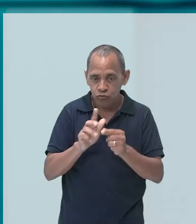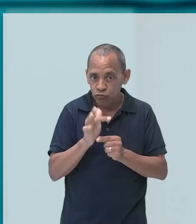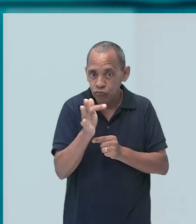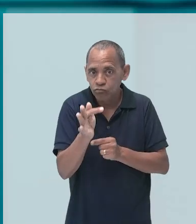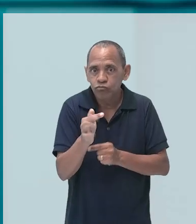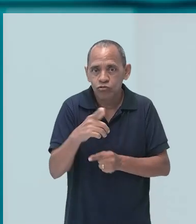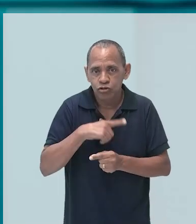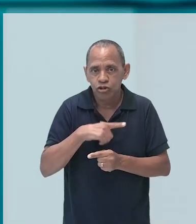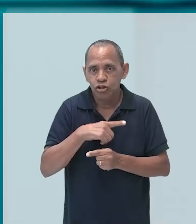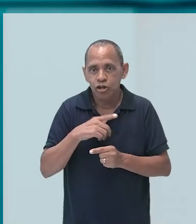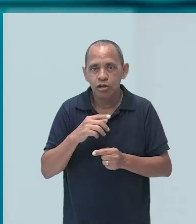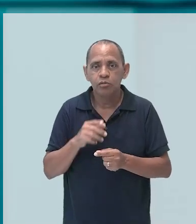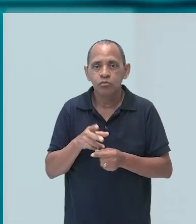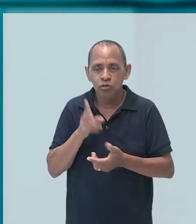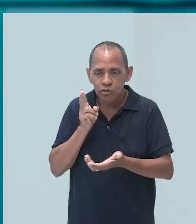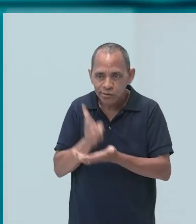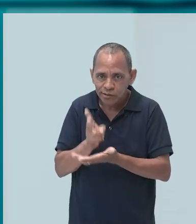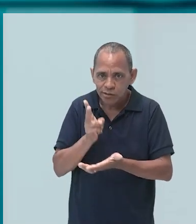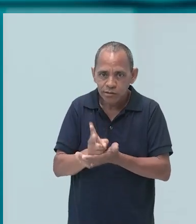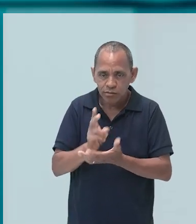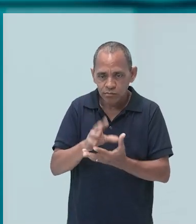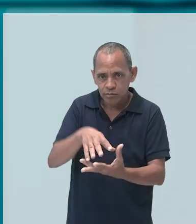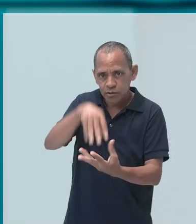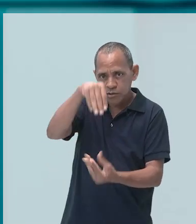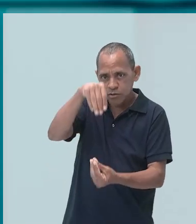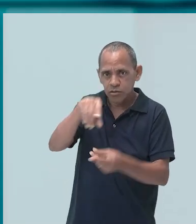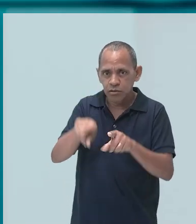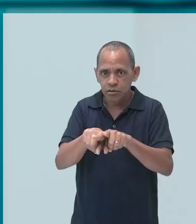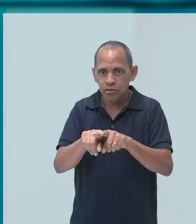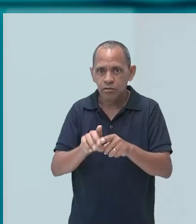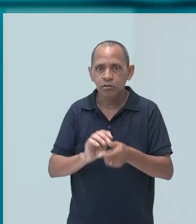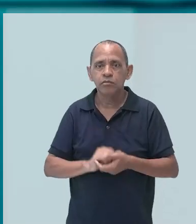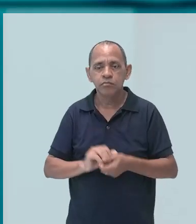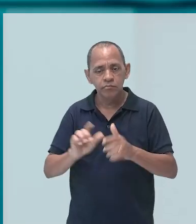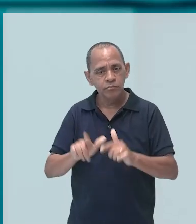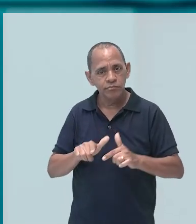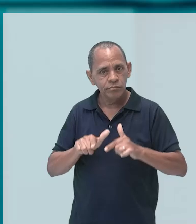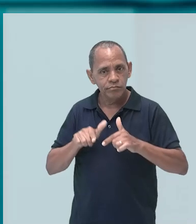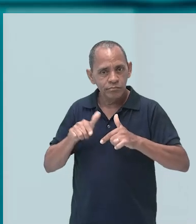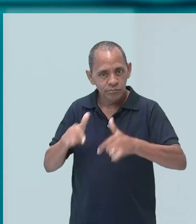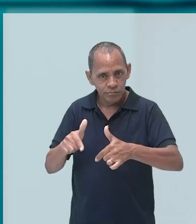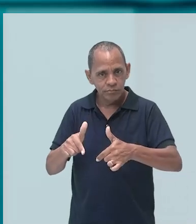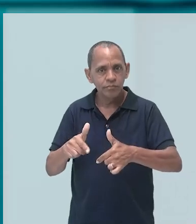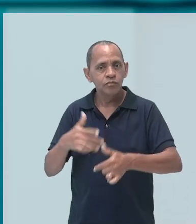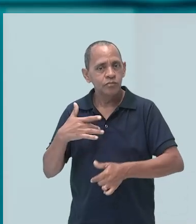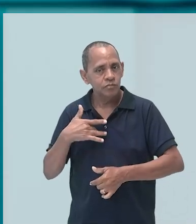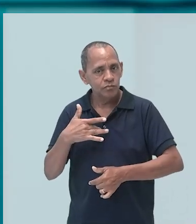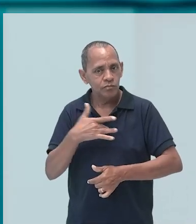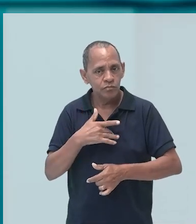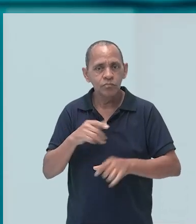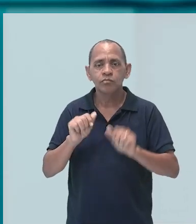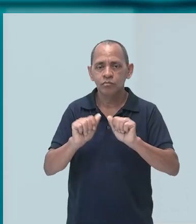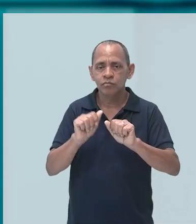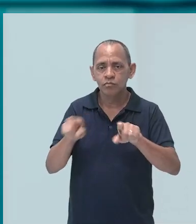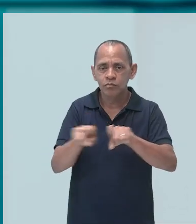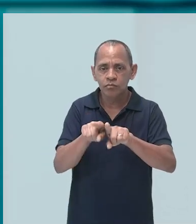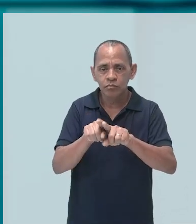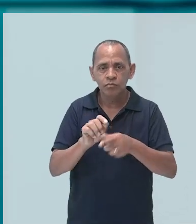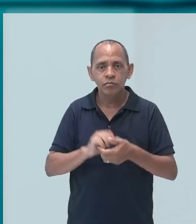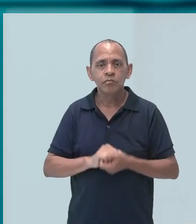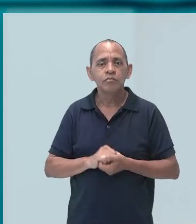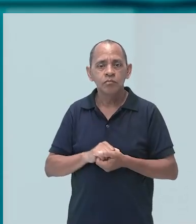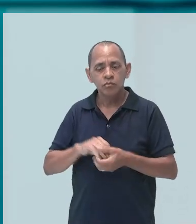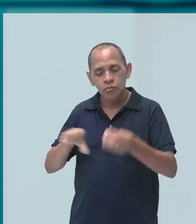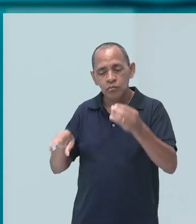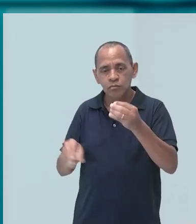que tenhamos sempre adultos que são ativos socialmente e que possam contribuir, né?